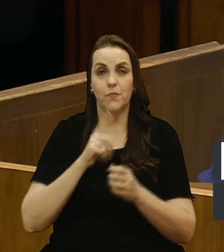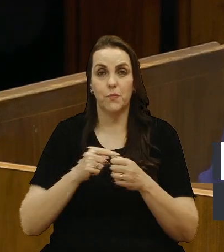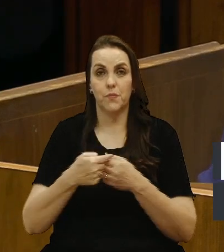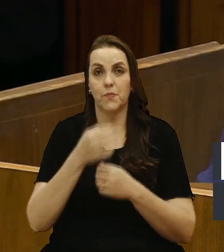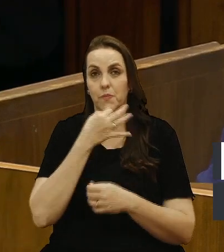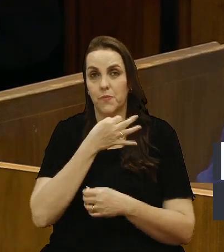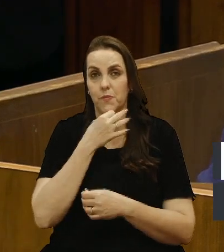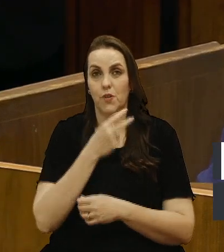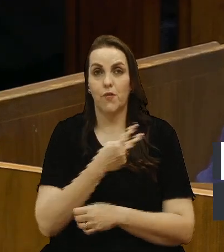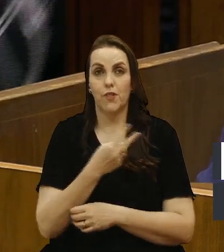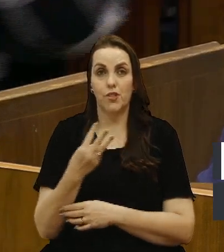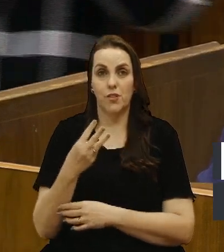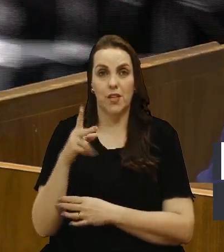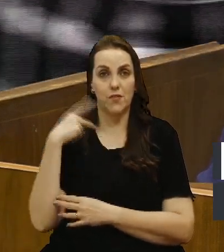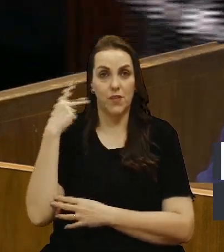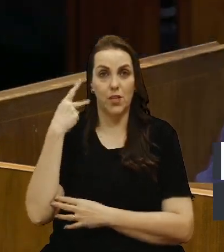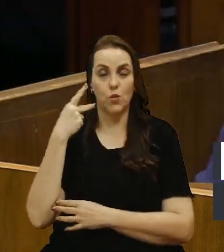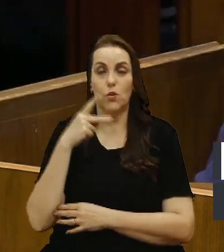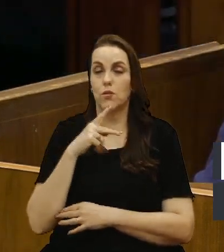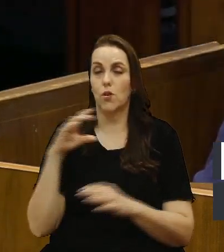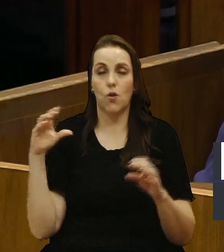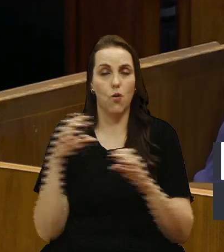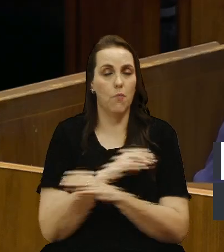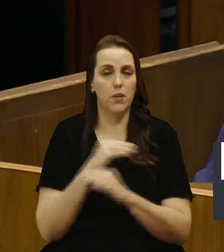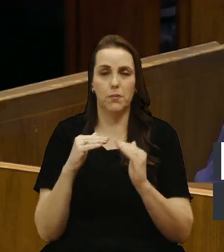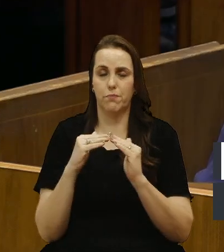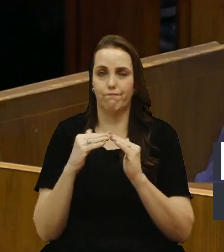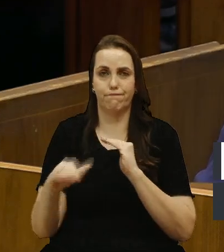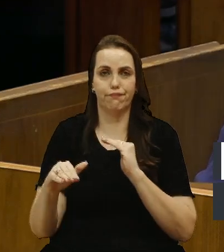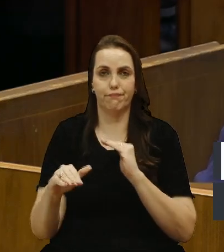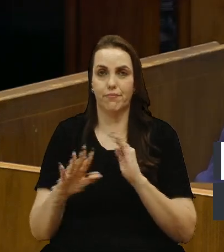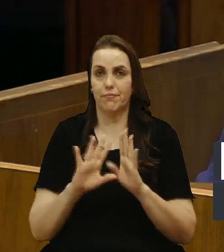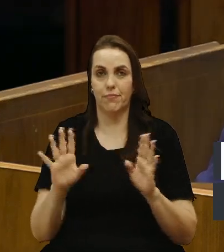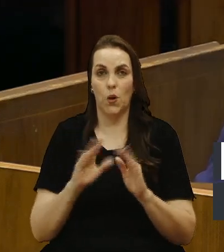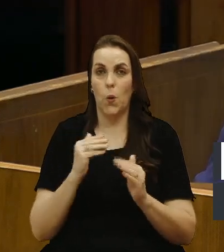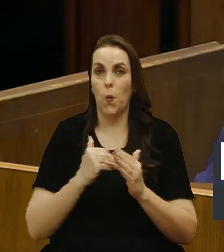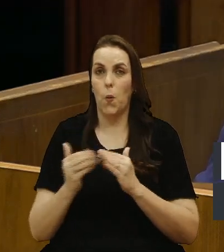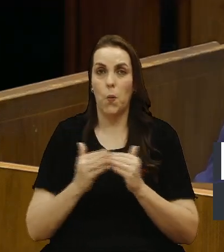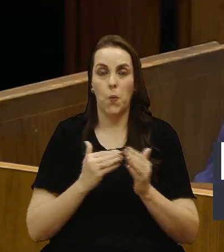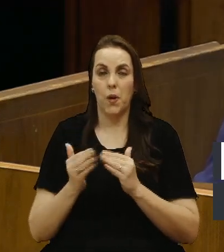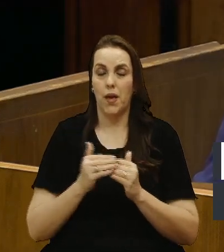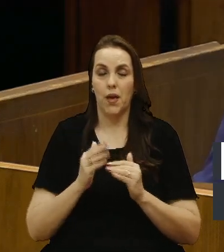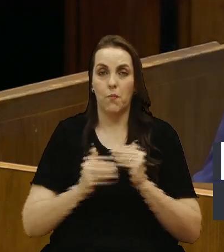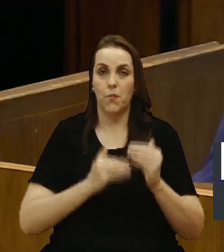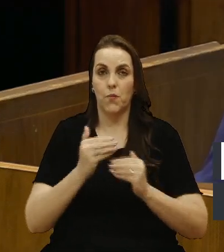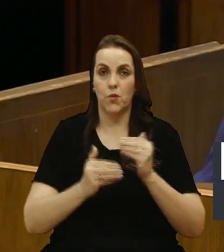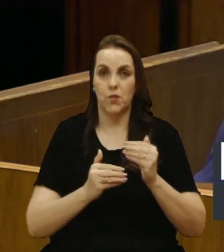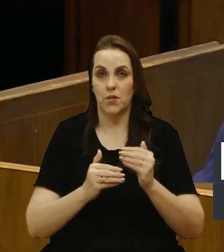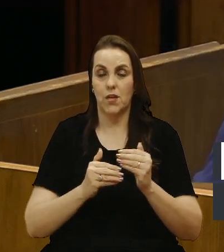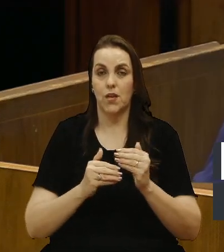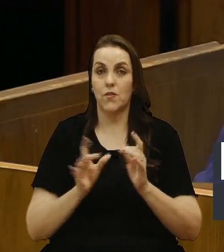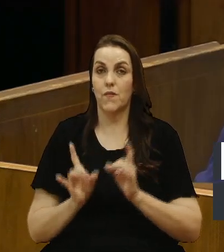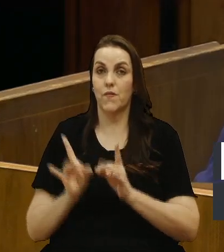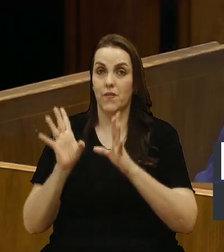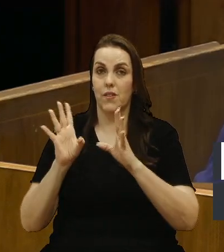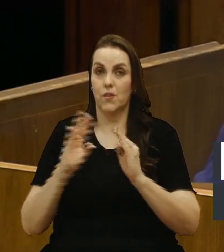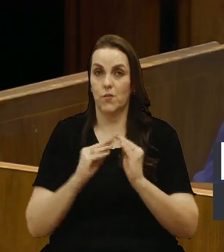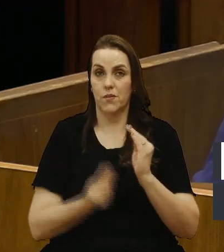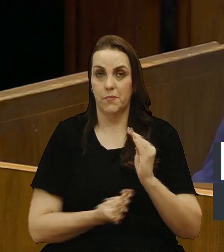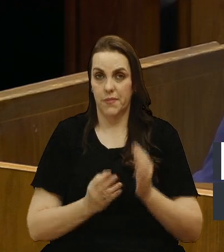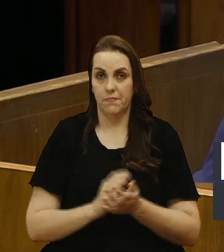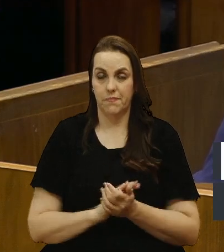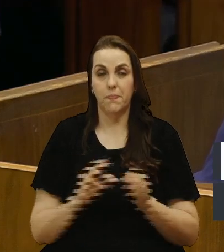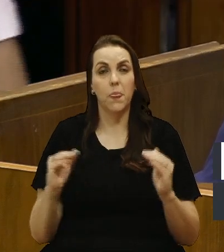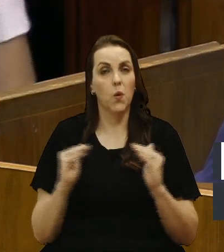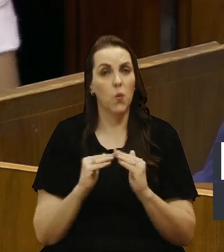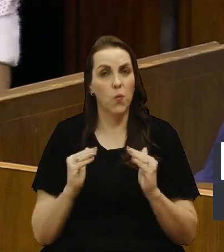os 23, são totalmente contrários a qualquer processo de privatização. E concordo e